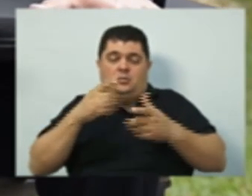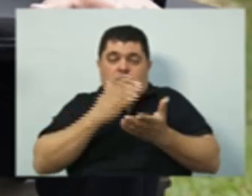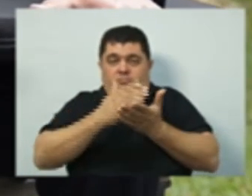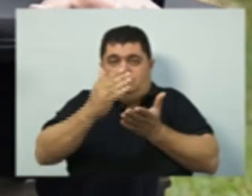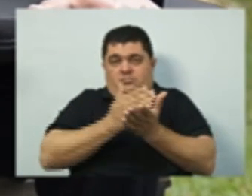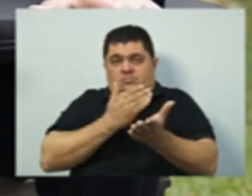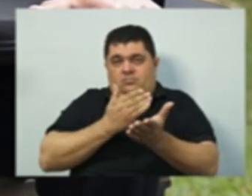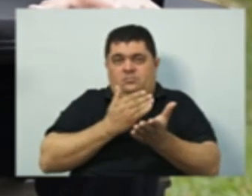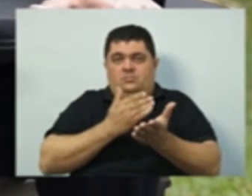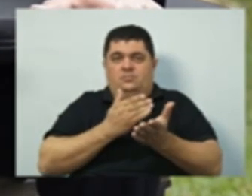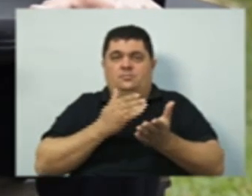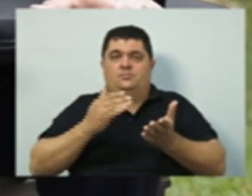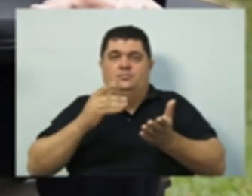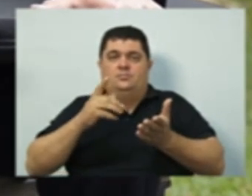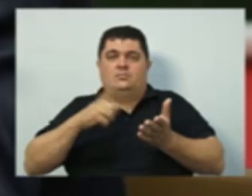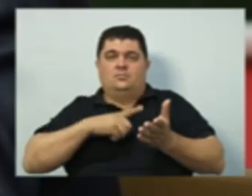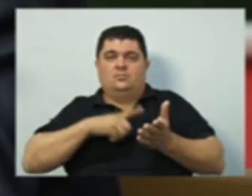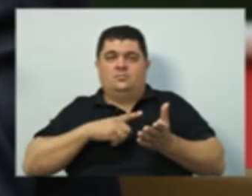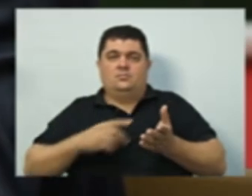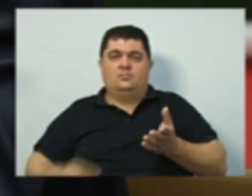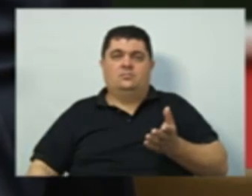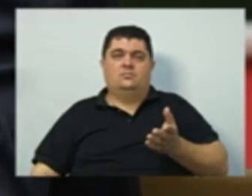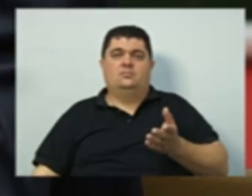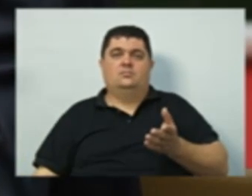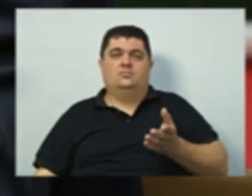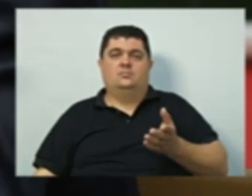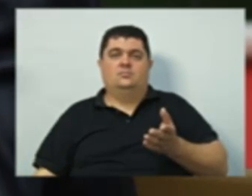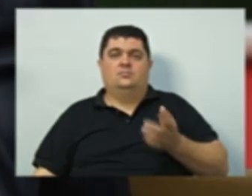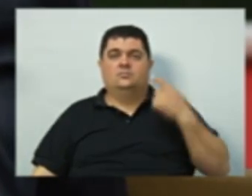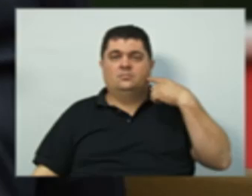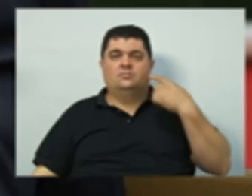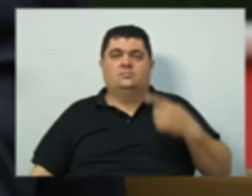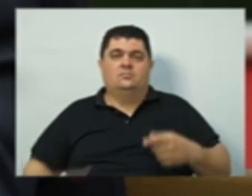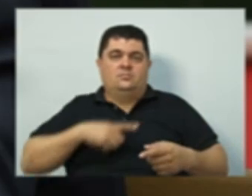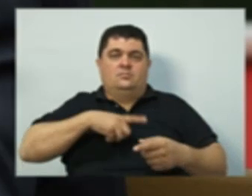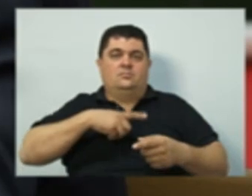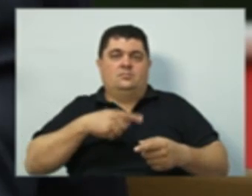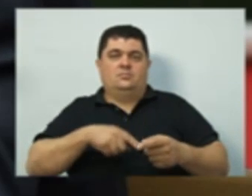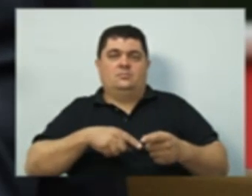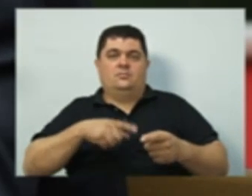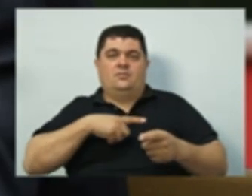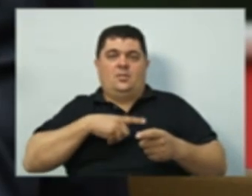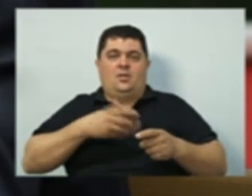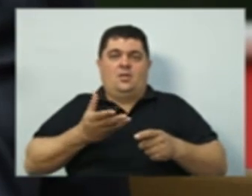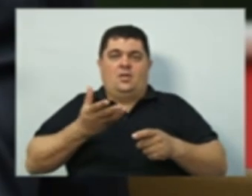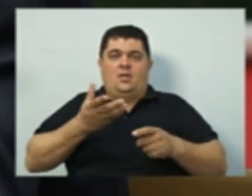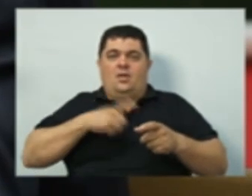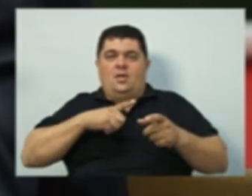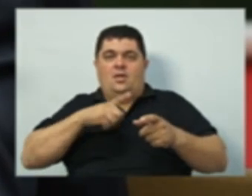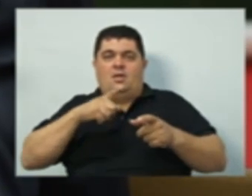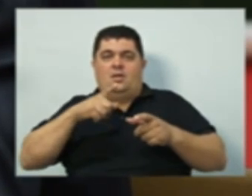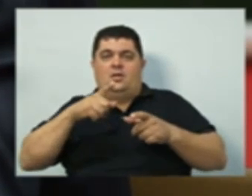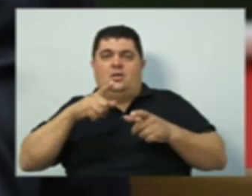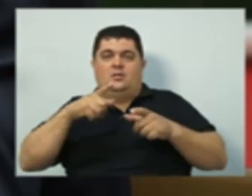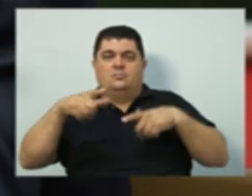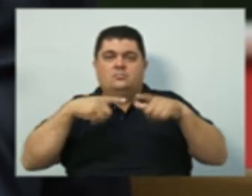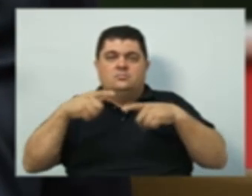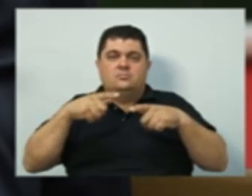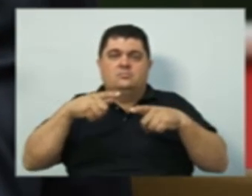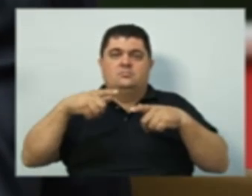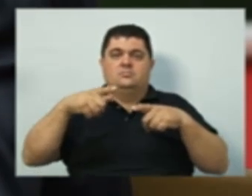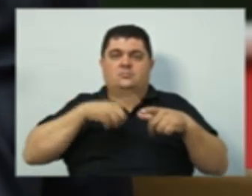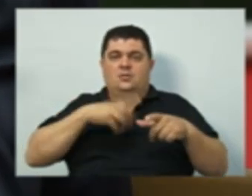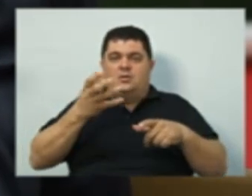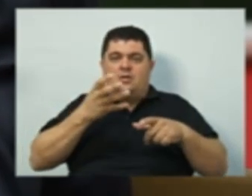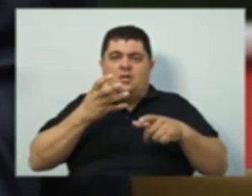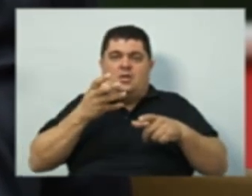dinheiro. 90% para mim e 10% para você, o que acha? Bom, tendo em vista que eu faria a maior parte do trabalho, eu